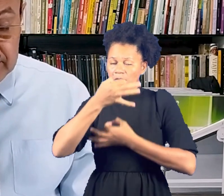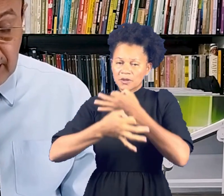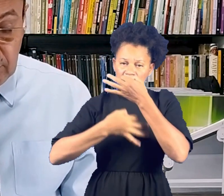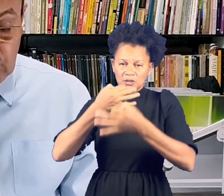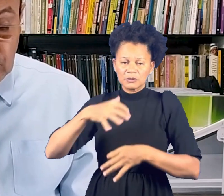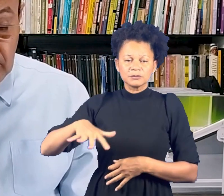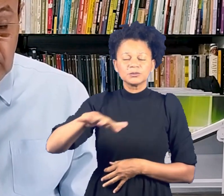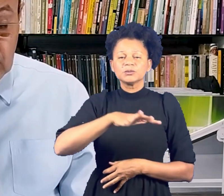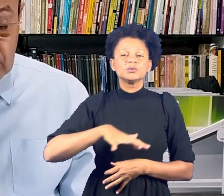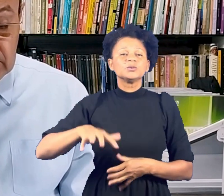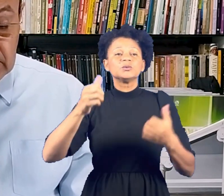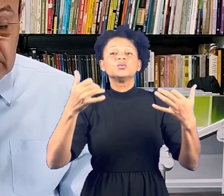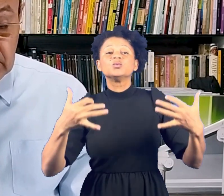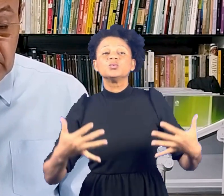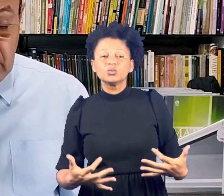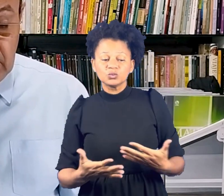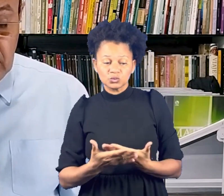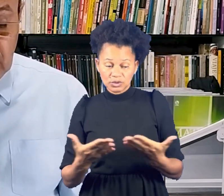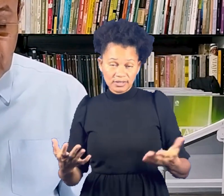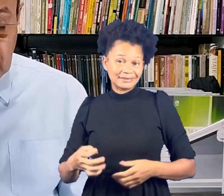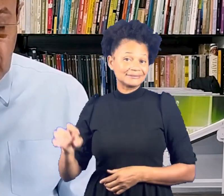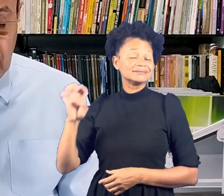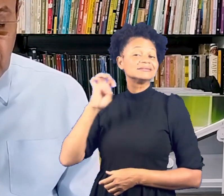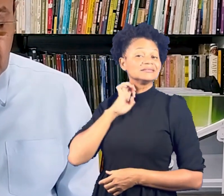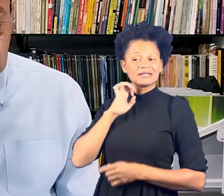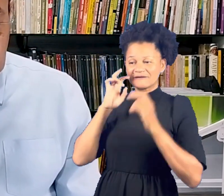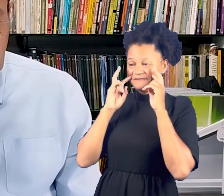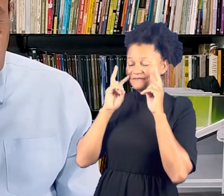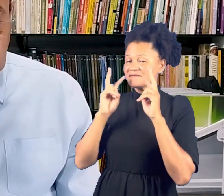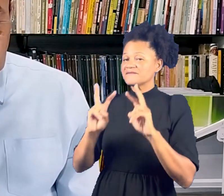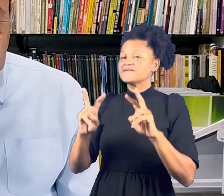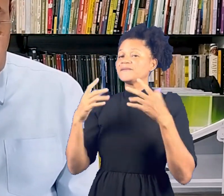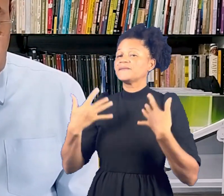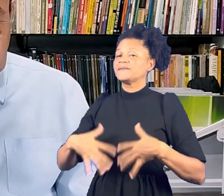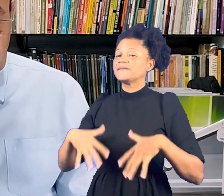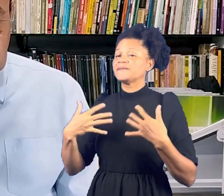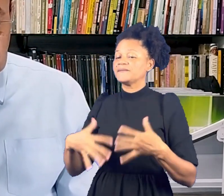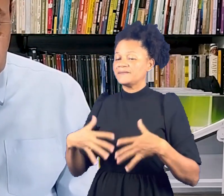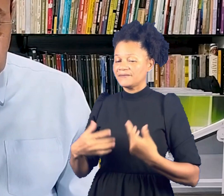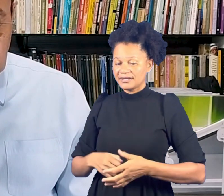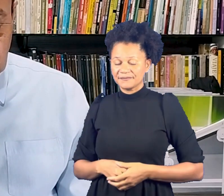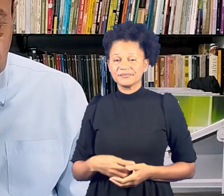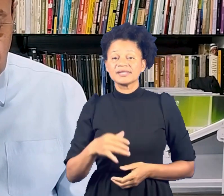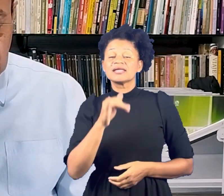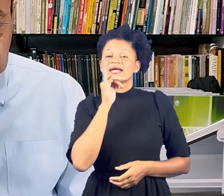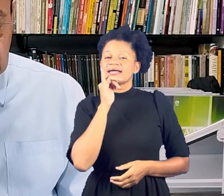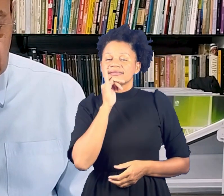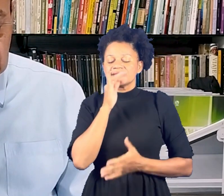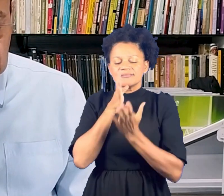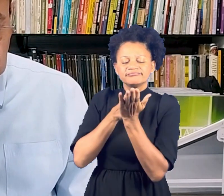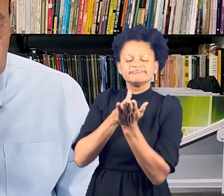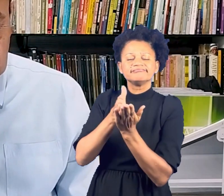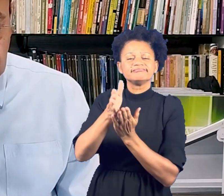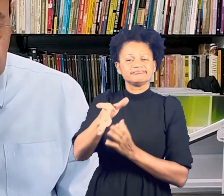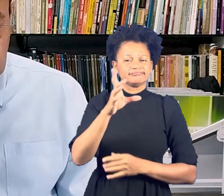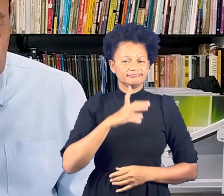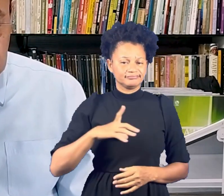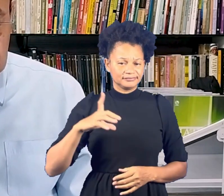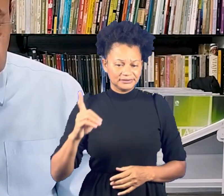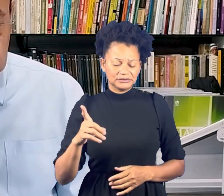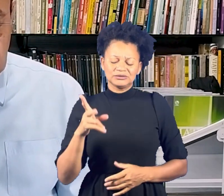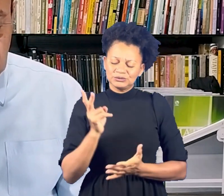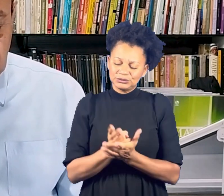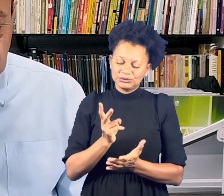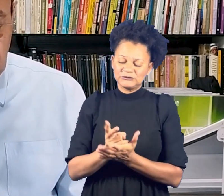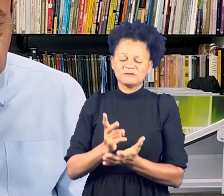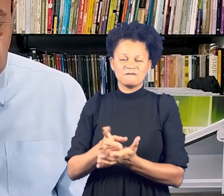pequeno comentário ali no meio que diz assim: em Estevão, vemos um grande exemplo de fidelidade a Deus. Ele